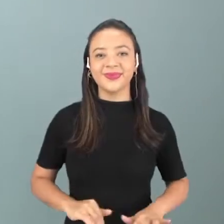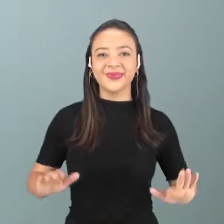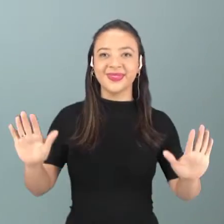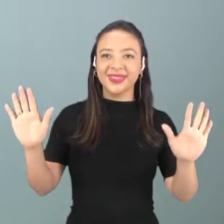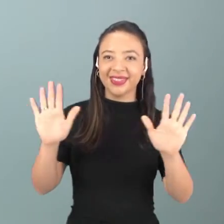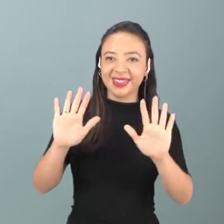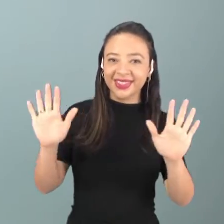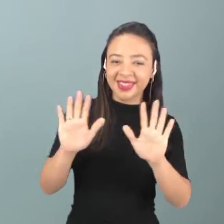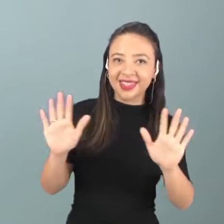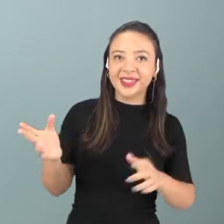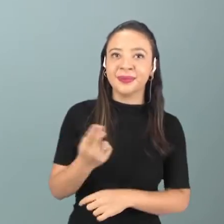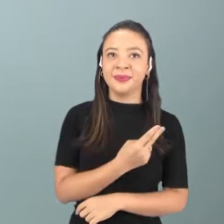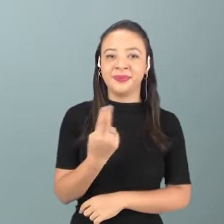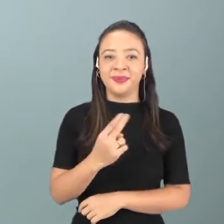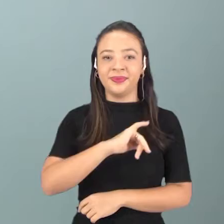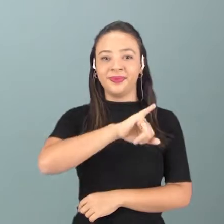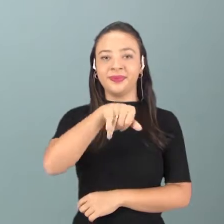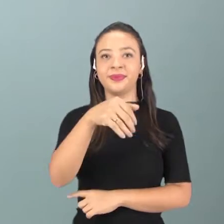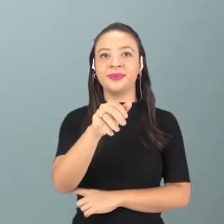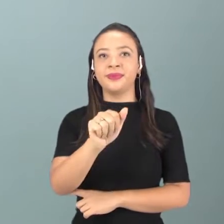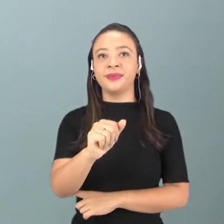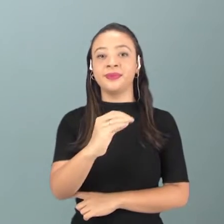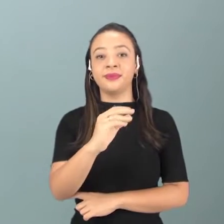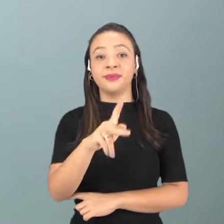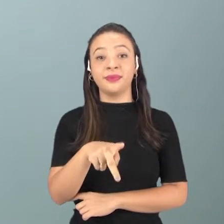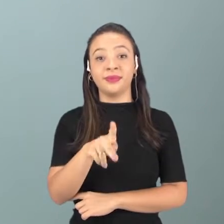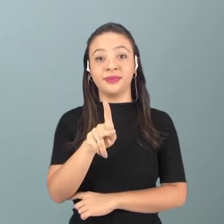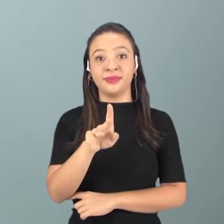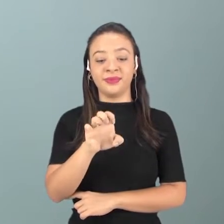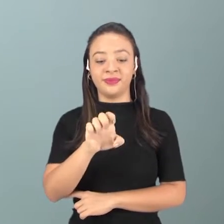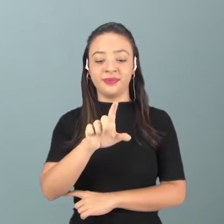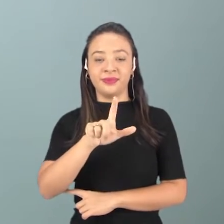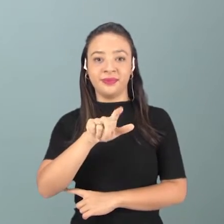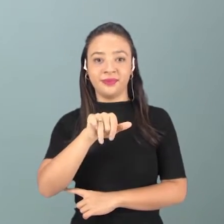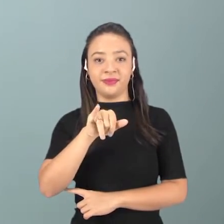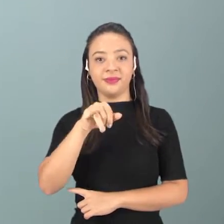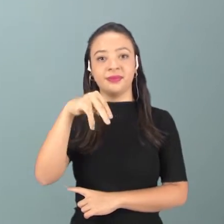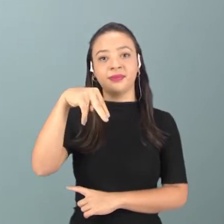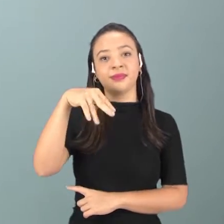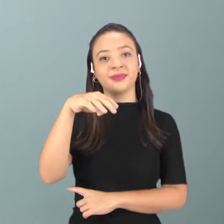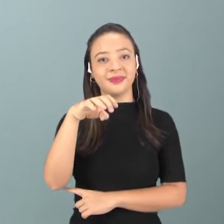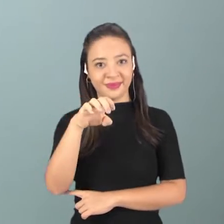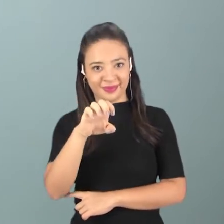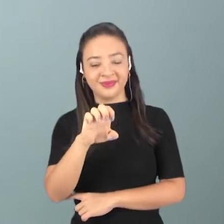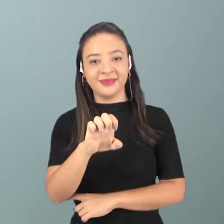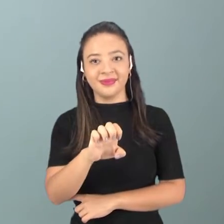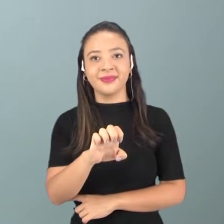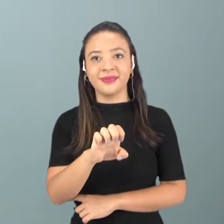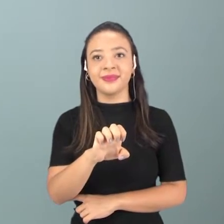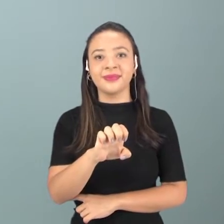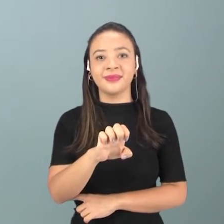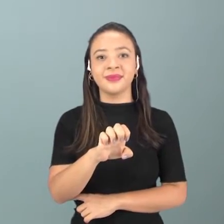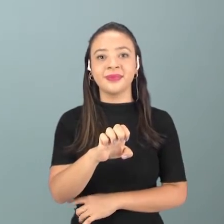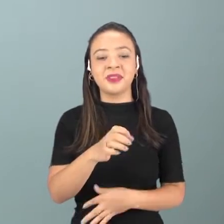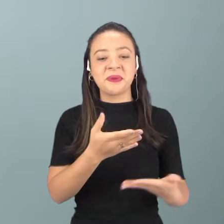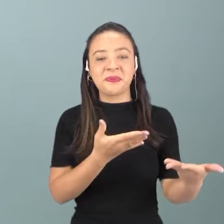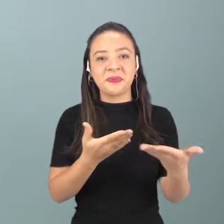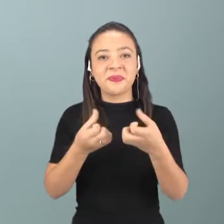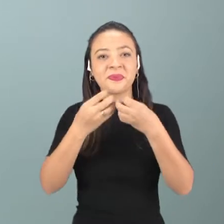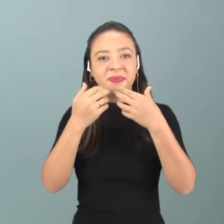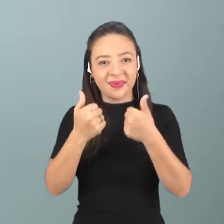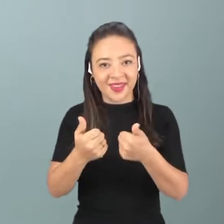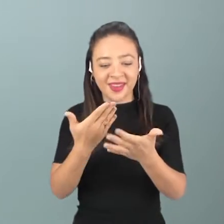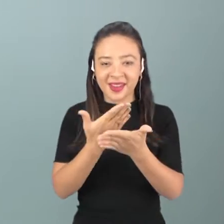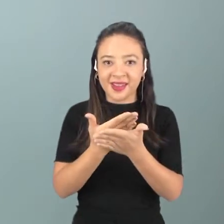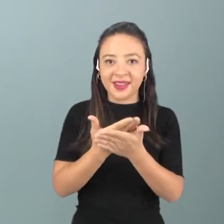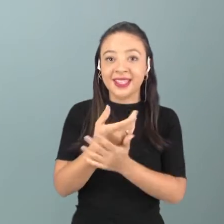Hello guys, my name is Jaqueline and welcome back to our English class. Olá pessoal, meu nome é Jaqueline e sejam bem-vindos à